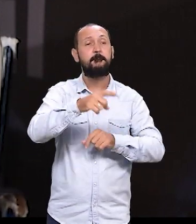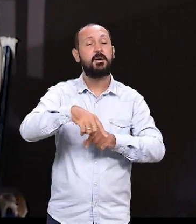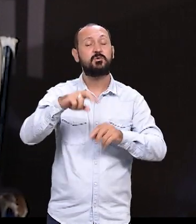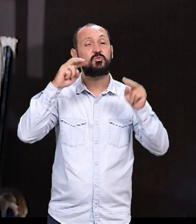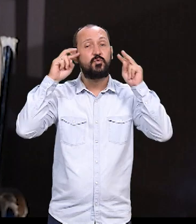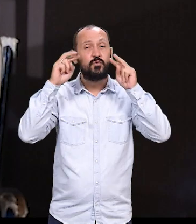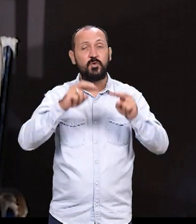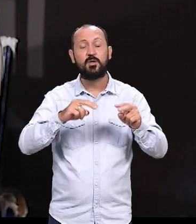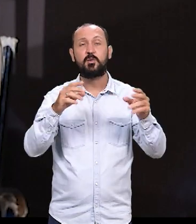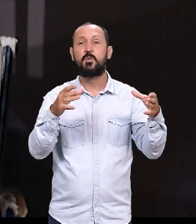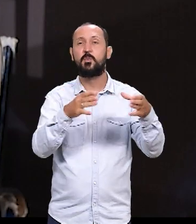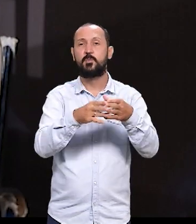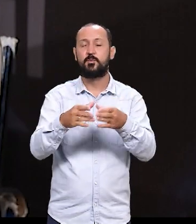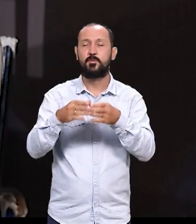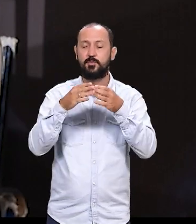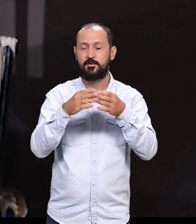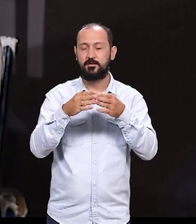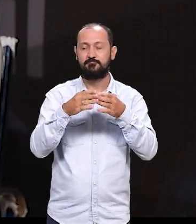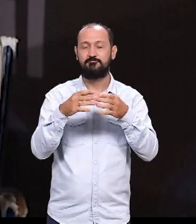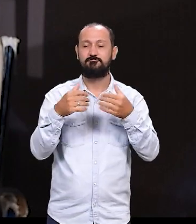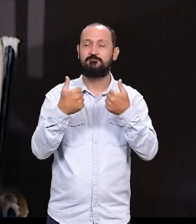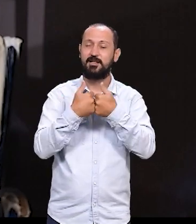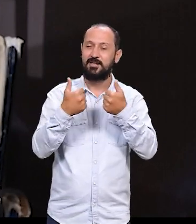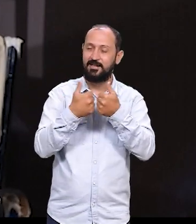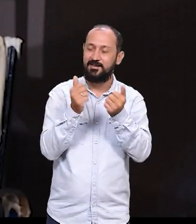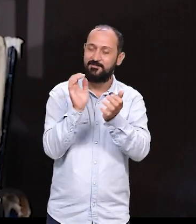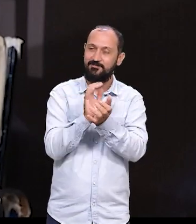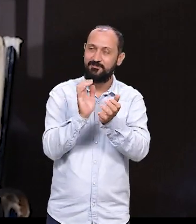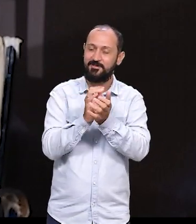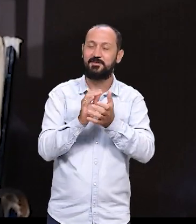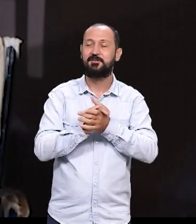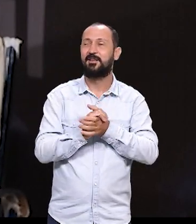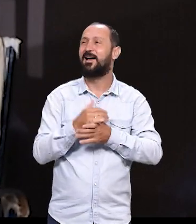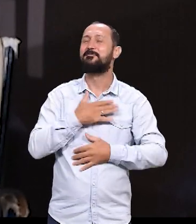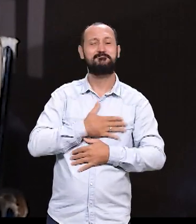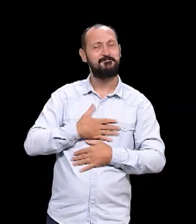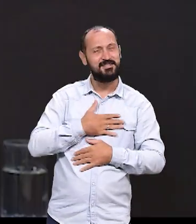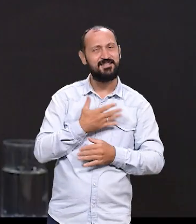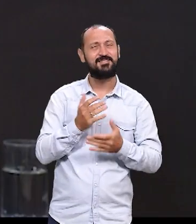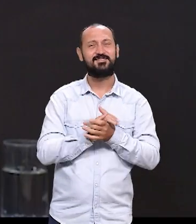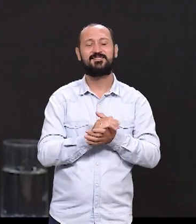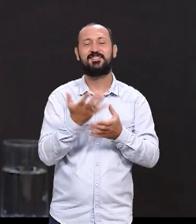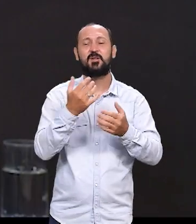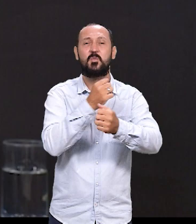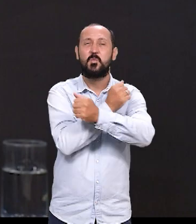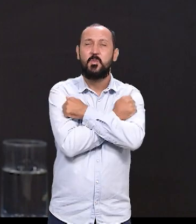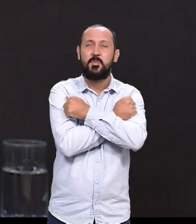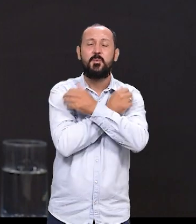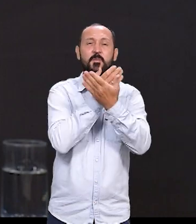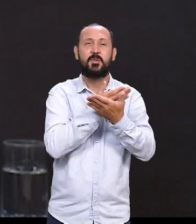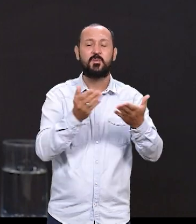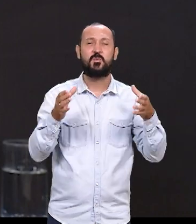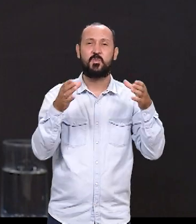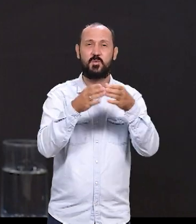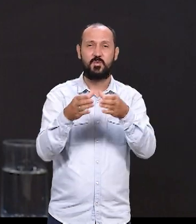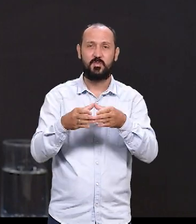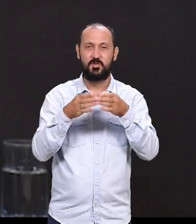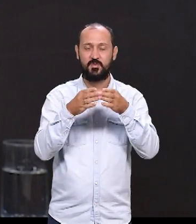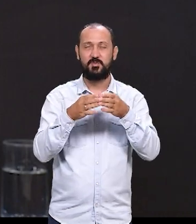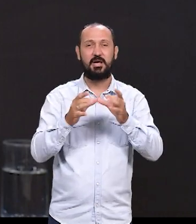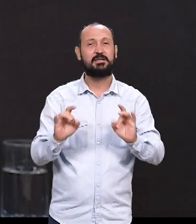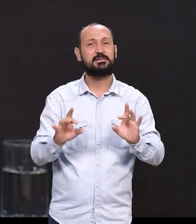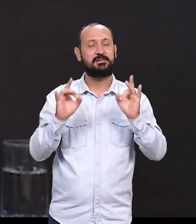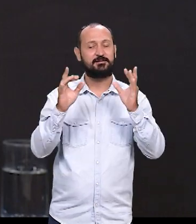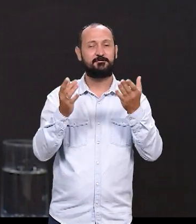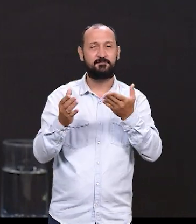uma mensagem pras pessoas que estão te assistindo e pra equipe desse ônibus maravilhoso ah com maior prazer deixo aqui Um grande